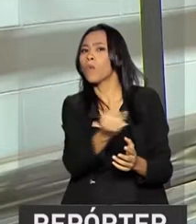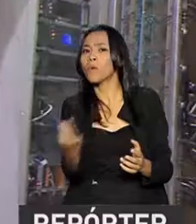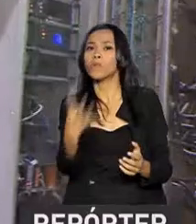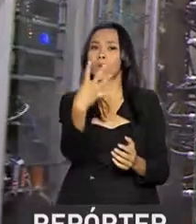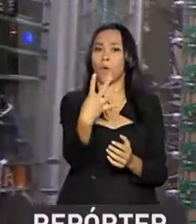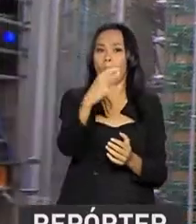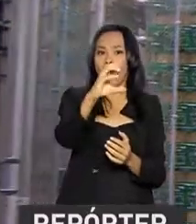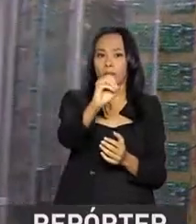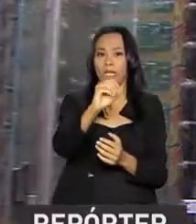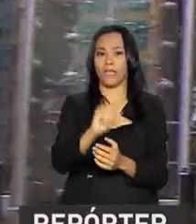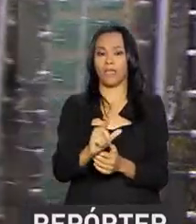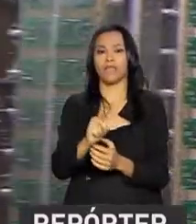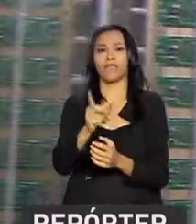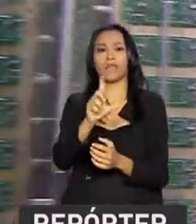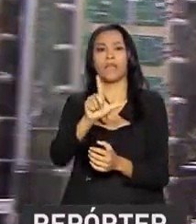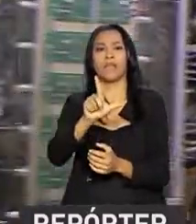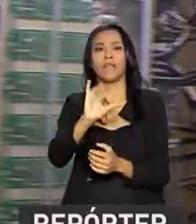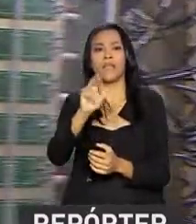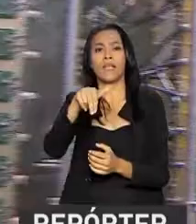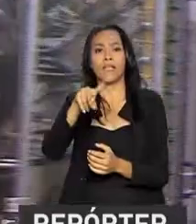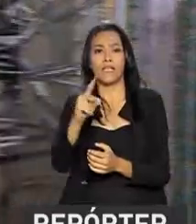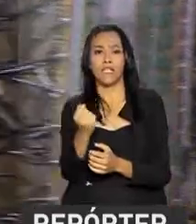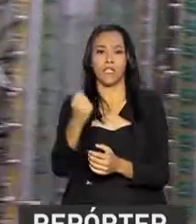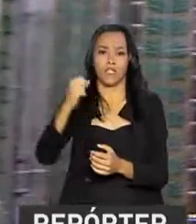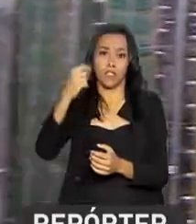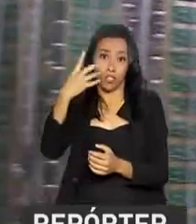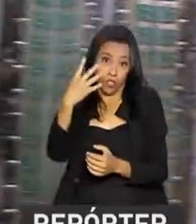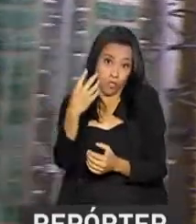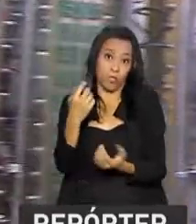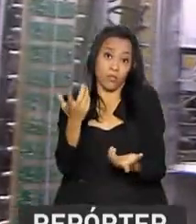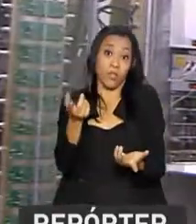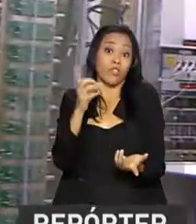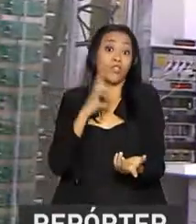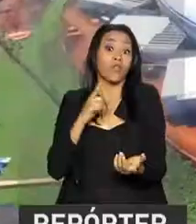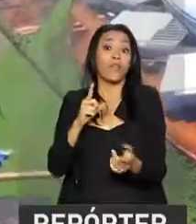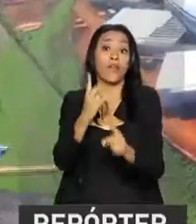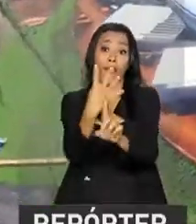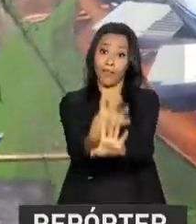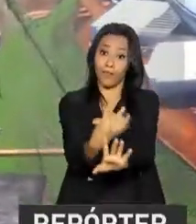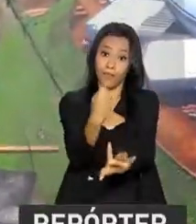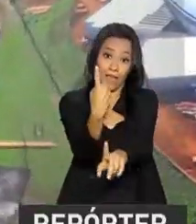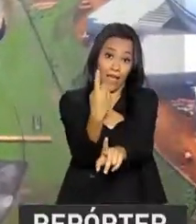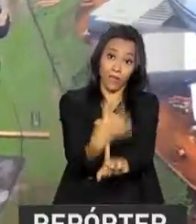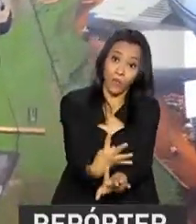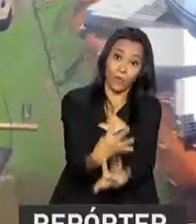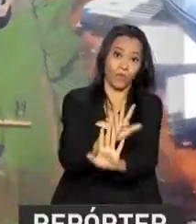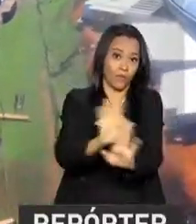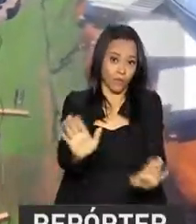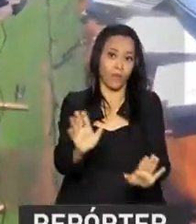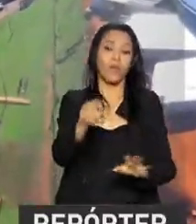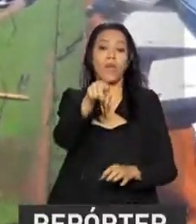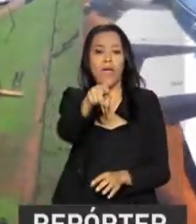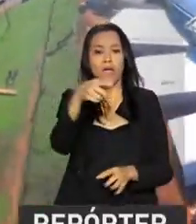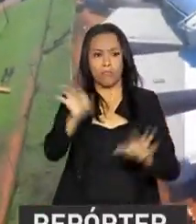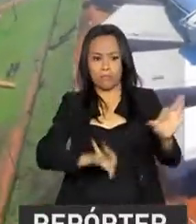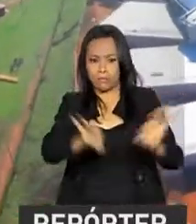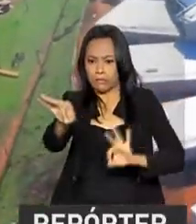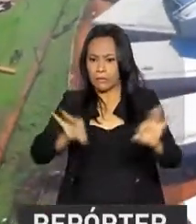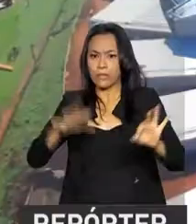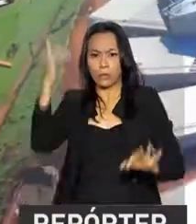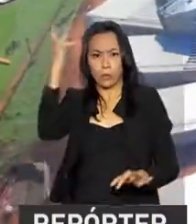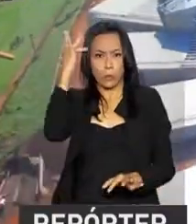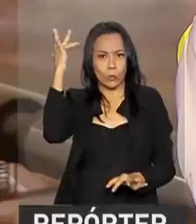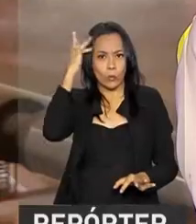luz. No laboratório atual, só existem 14 à disposição dos cientistas. Essa é uma obra de engenharia de